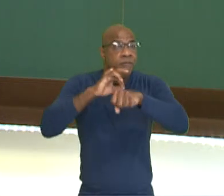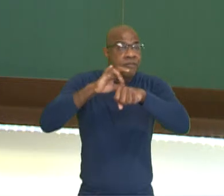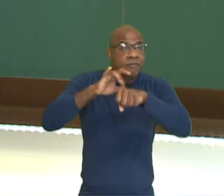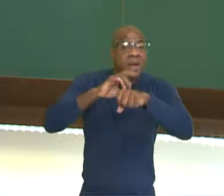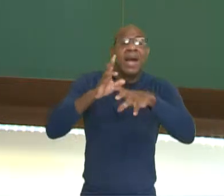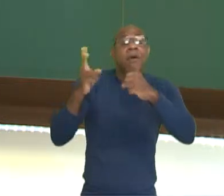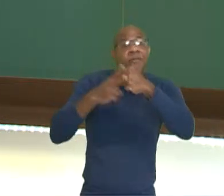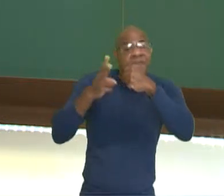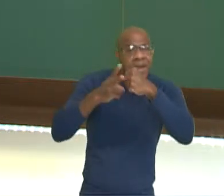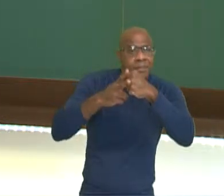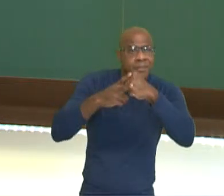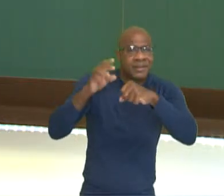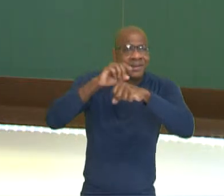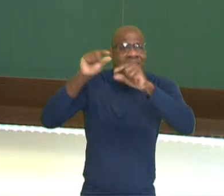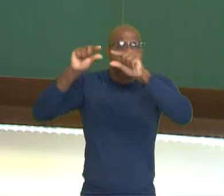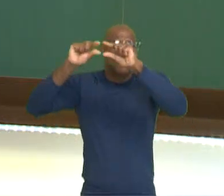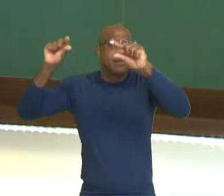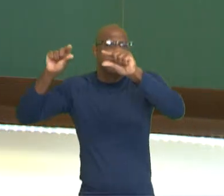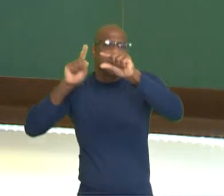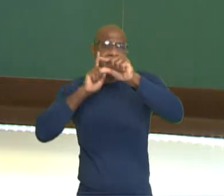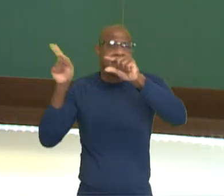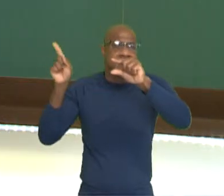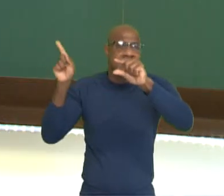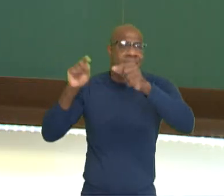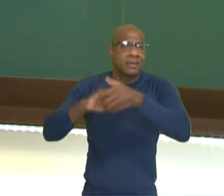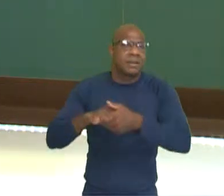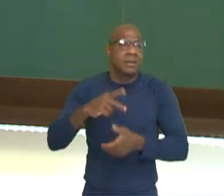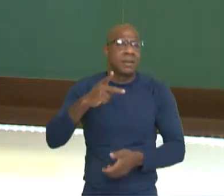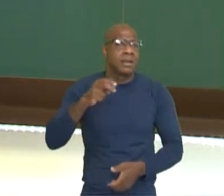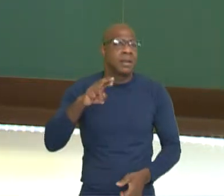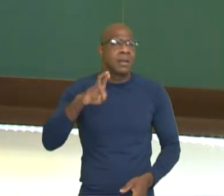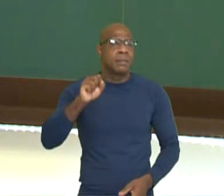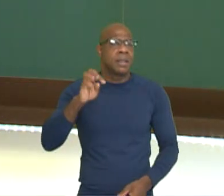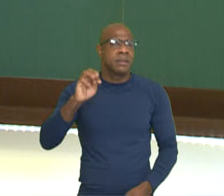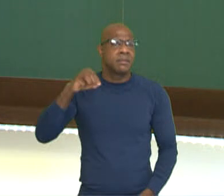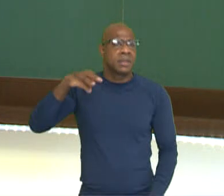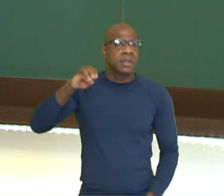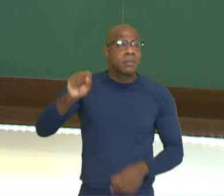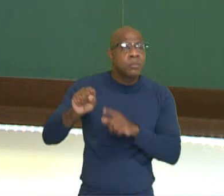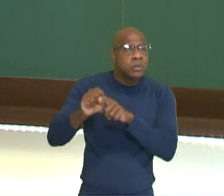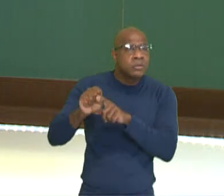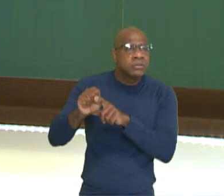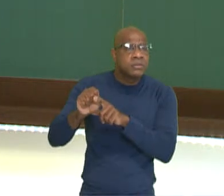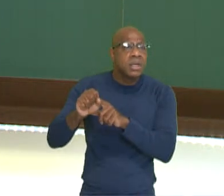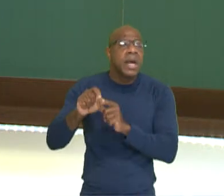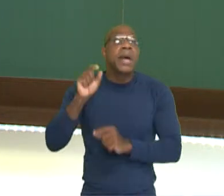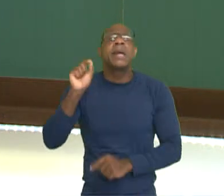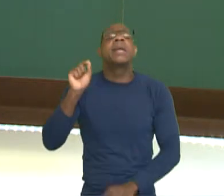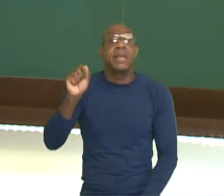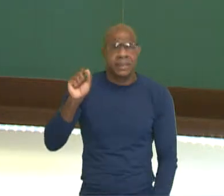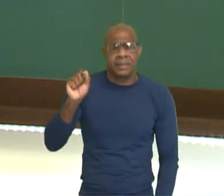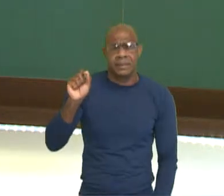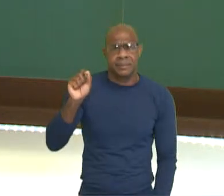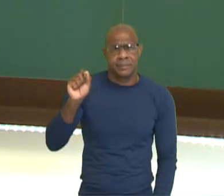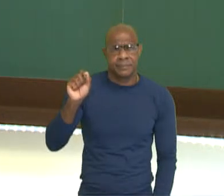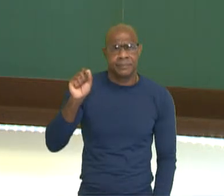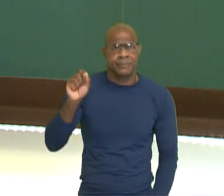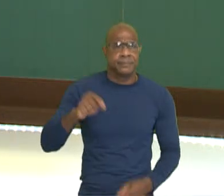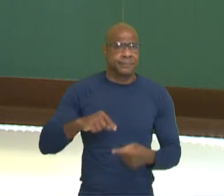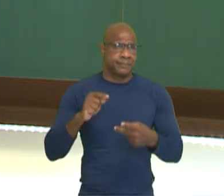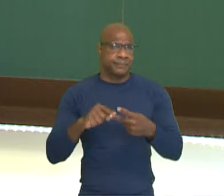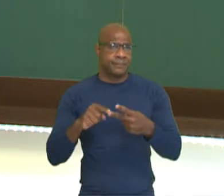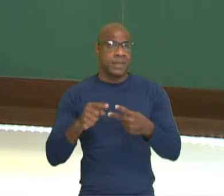verbos? Prestamos. Como eu sei que esse verbo está na primeira pessoa? Quem é que prestamos? Lembra?